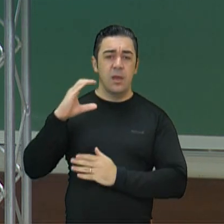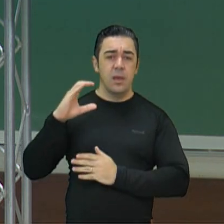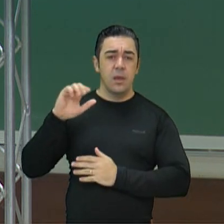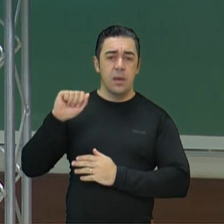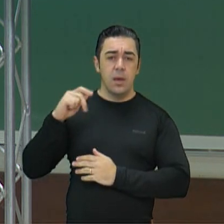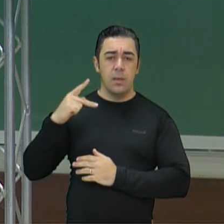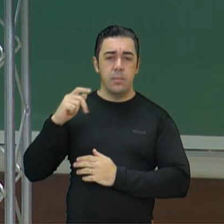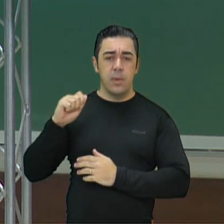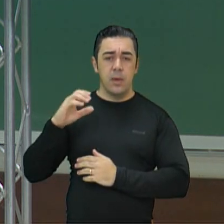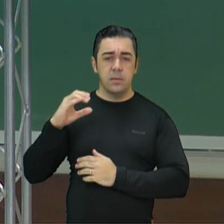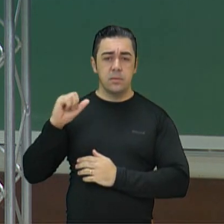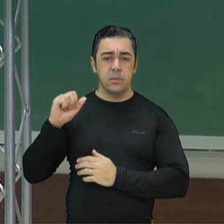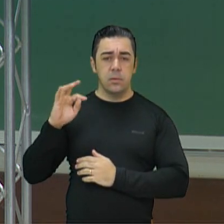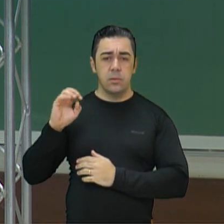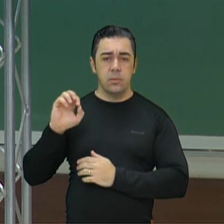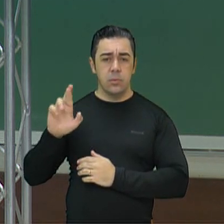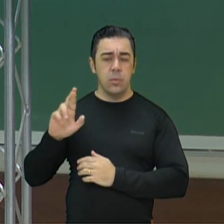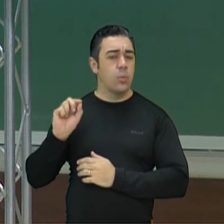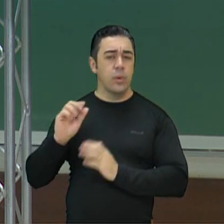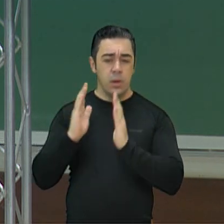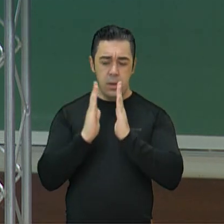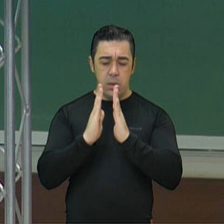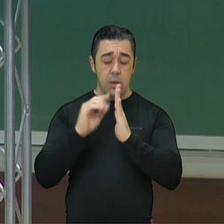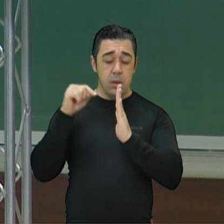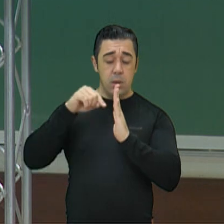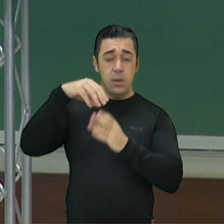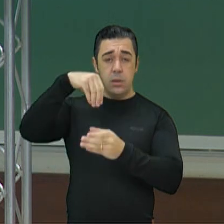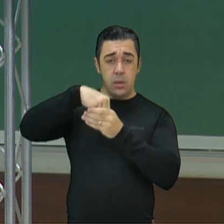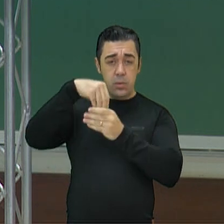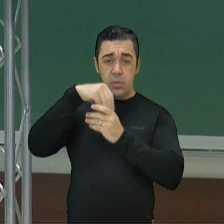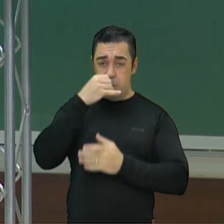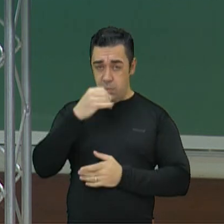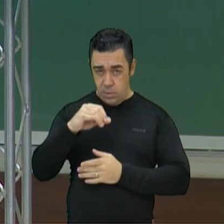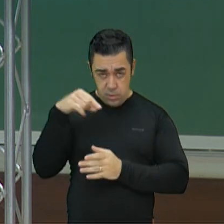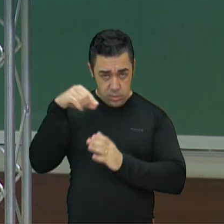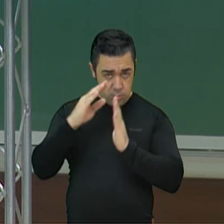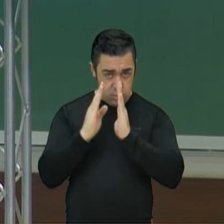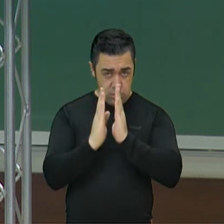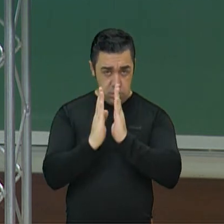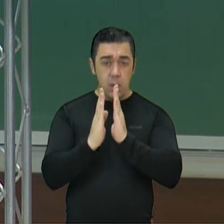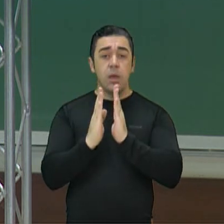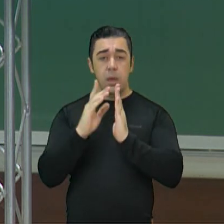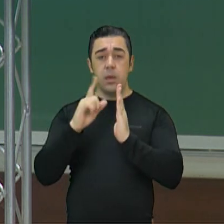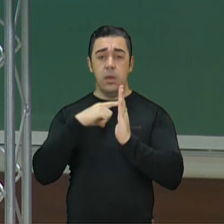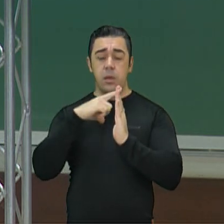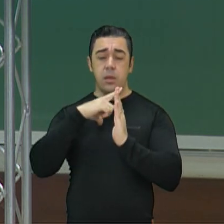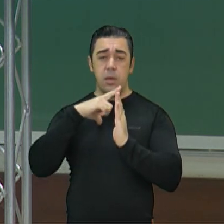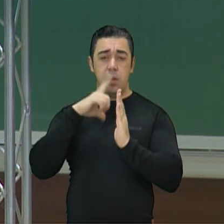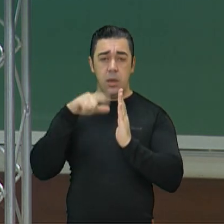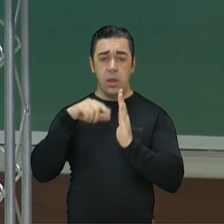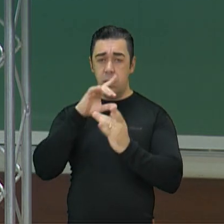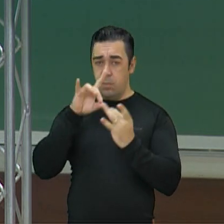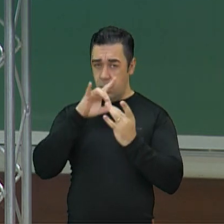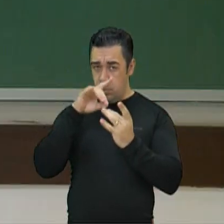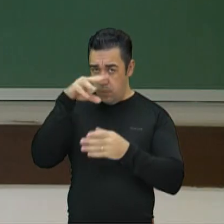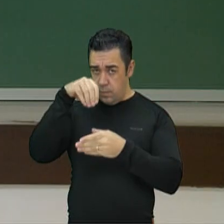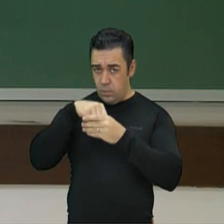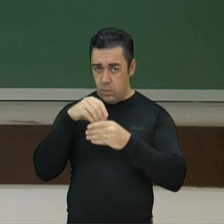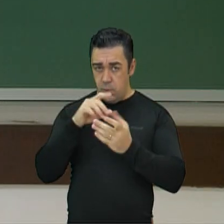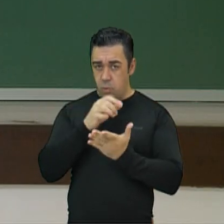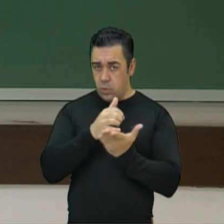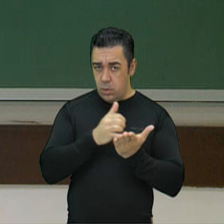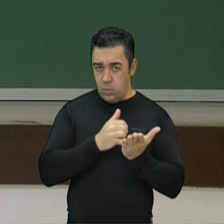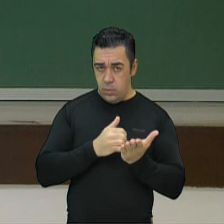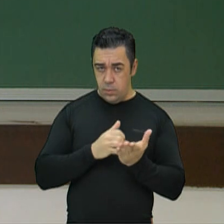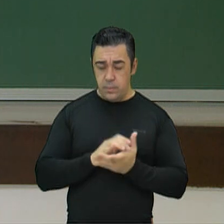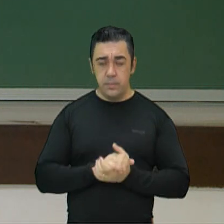capacitor, nós vimos lá que ele armazena corrente elétrica, tem uma função específica dentro do circuito também, né? Então,